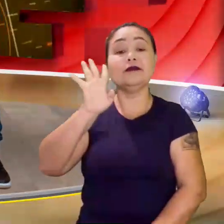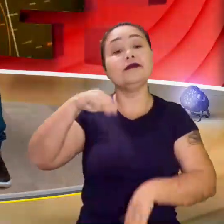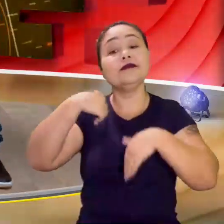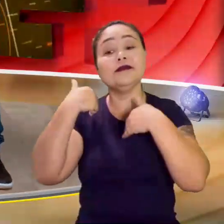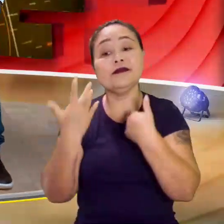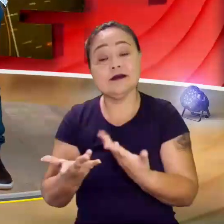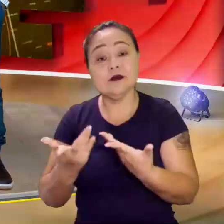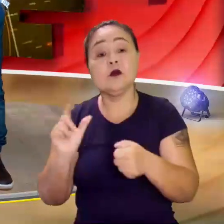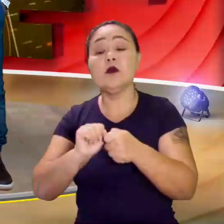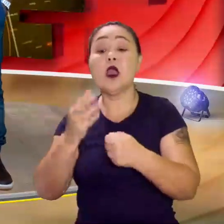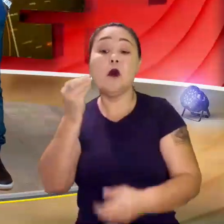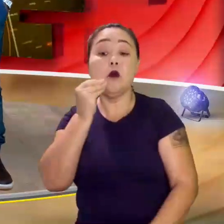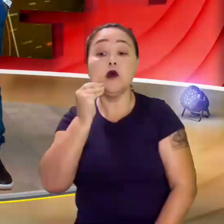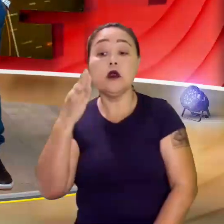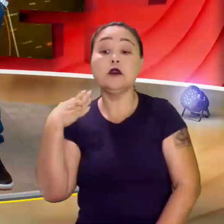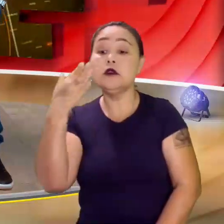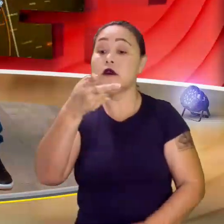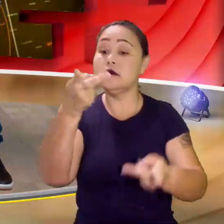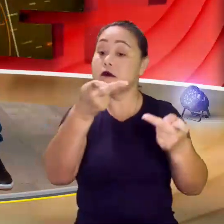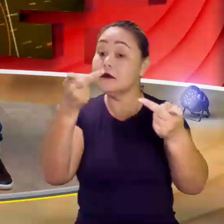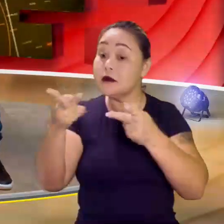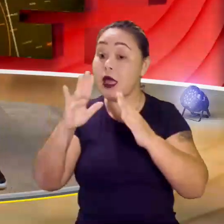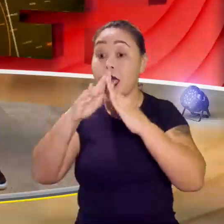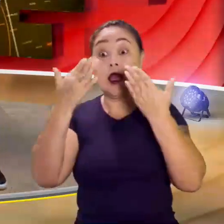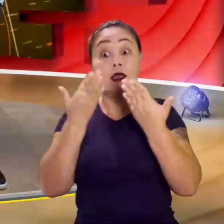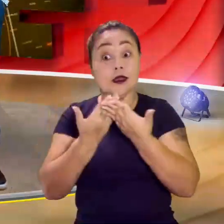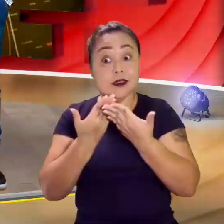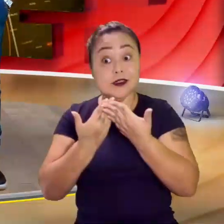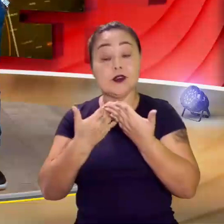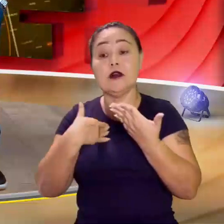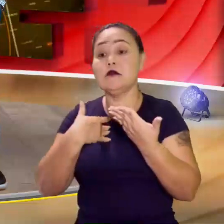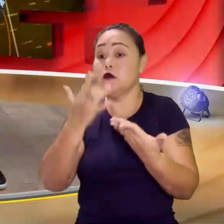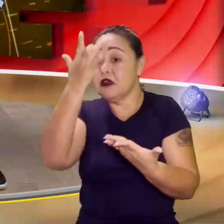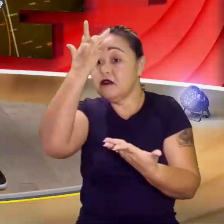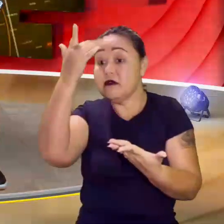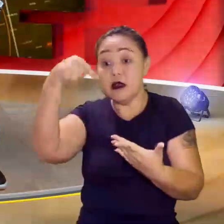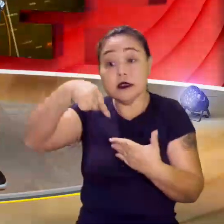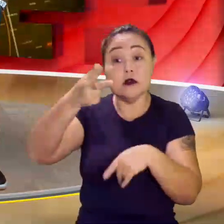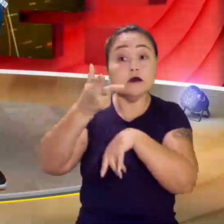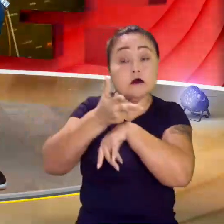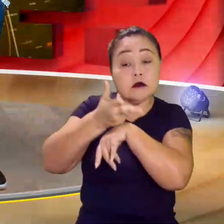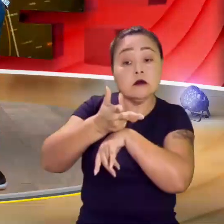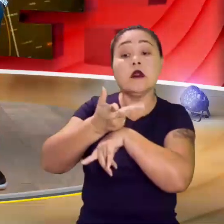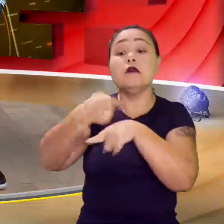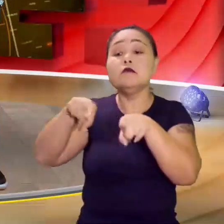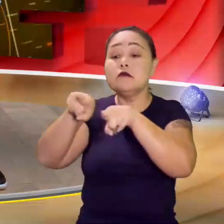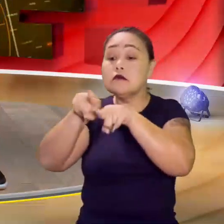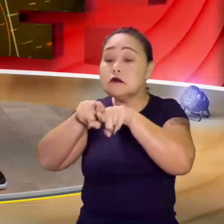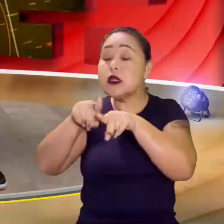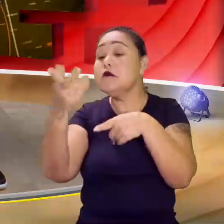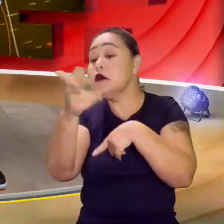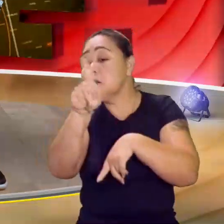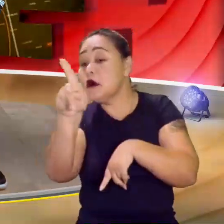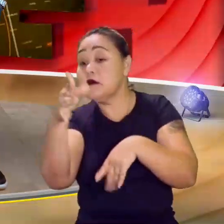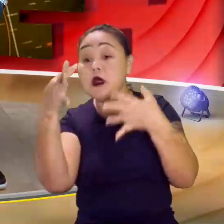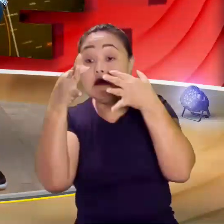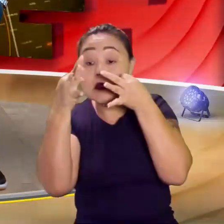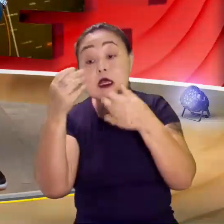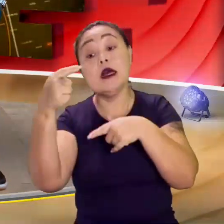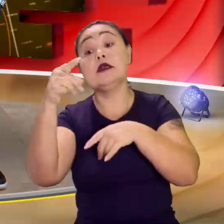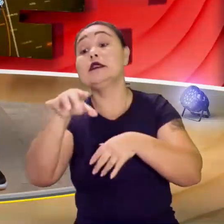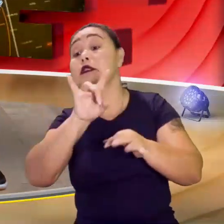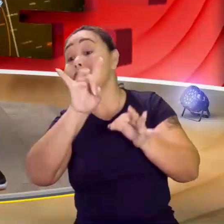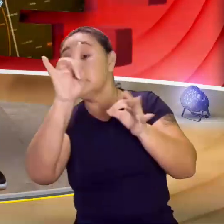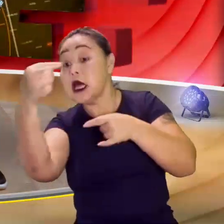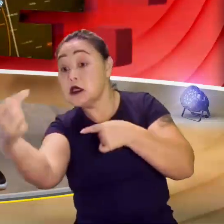gente possa ter a oportunidade de visitar a escola, né? Assim como não é fácil a gente sair daqui dos estúdios, né? Também eu sei que não é fácil o professor presencial sair de